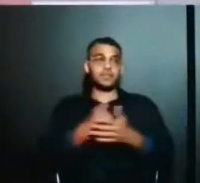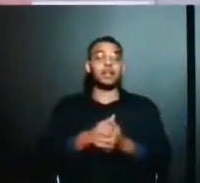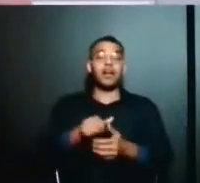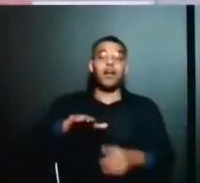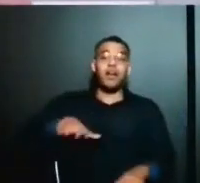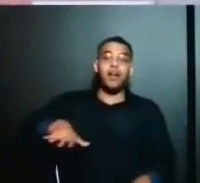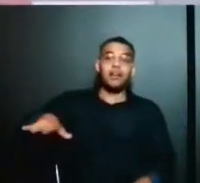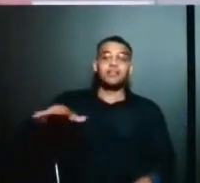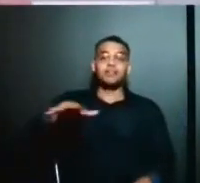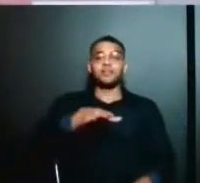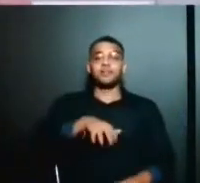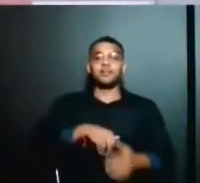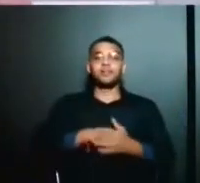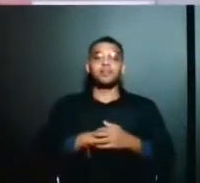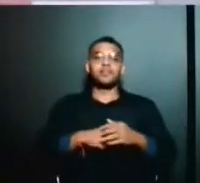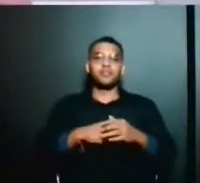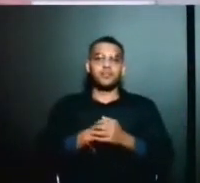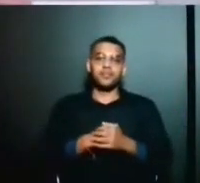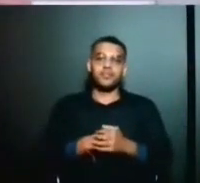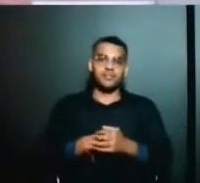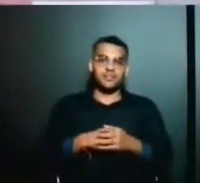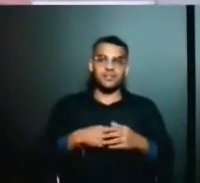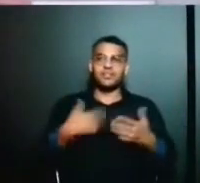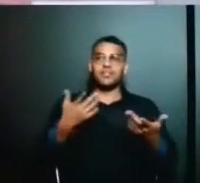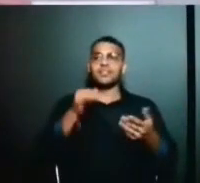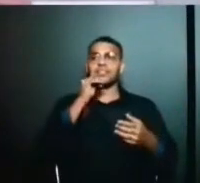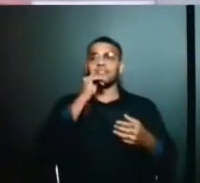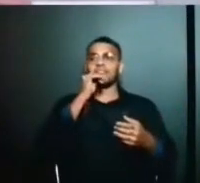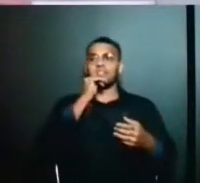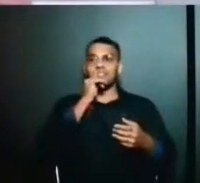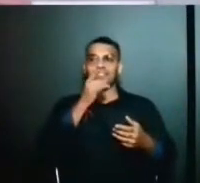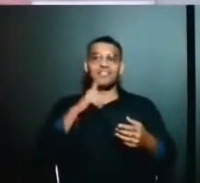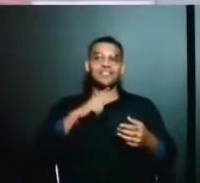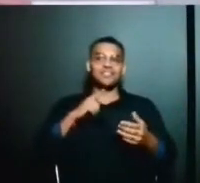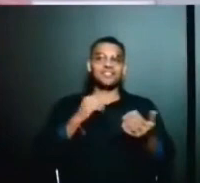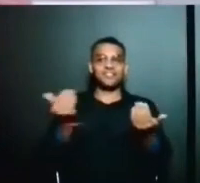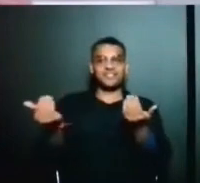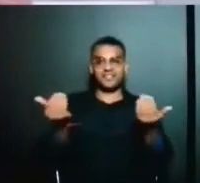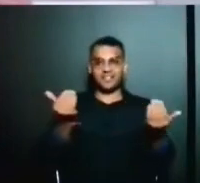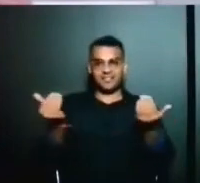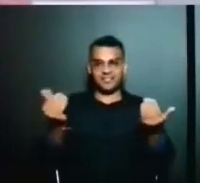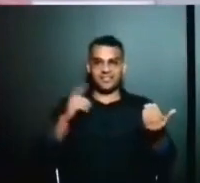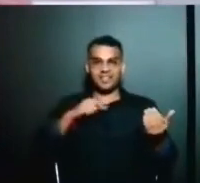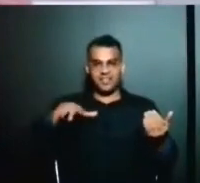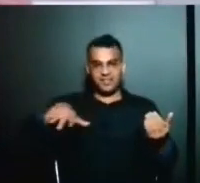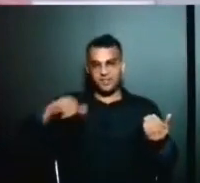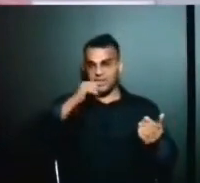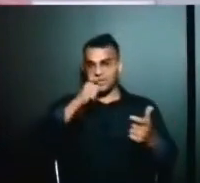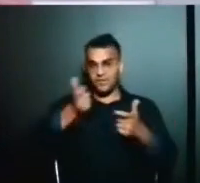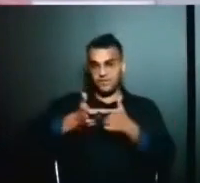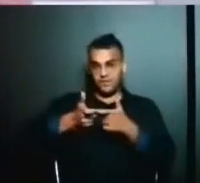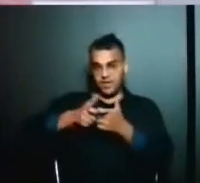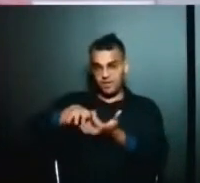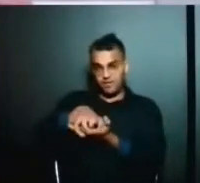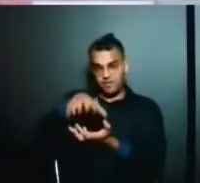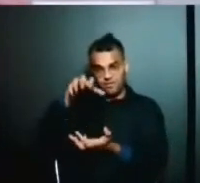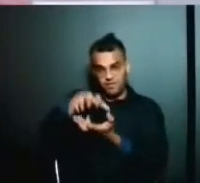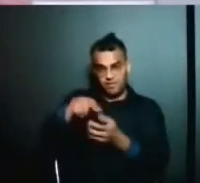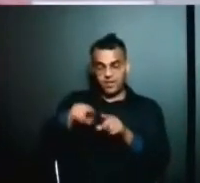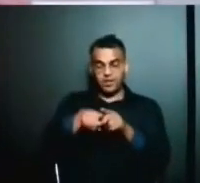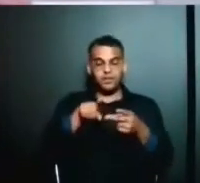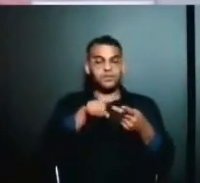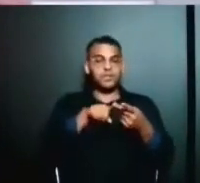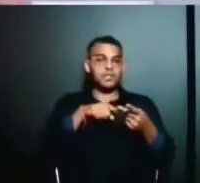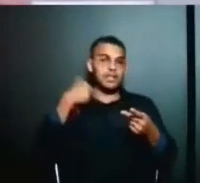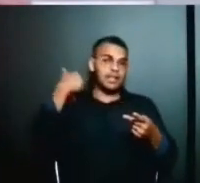mulheres fazem escolhas. As médicas, por exemplo, elas preferem pediatria e geriatria do que cardiologia e anestesia,